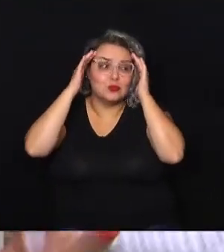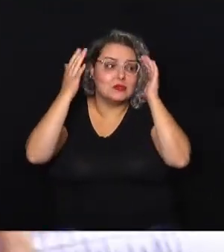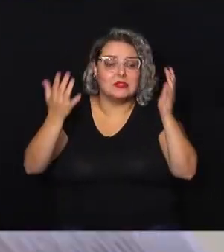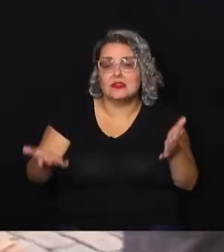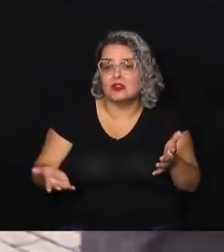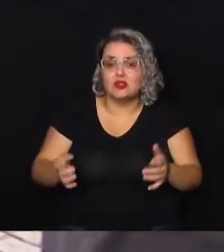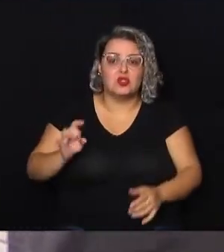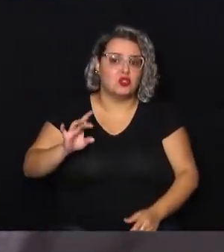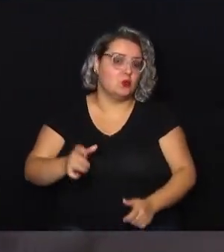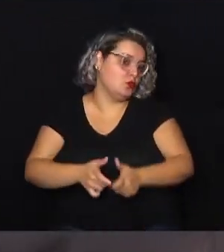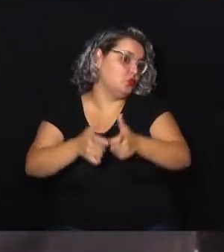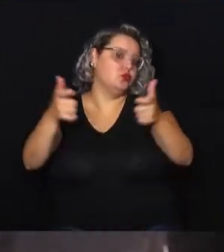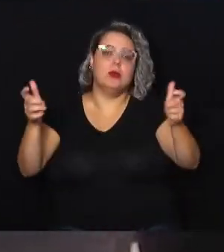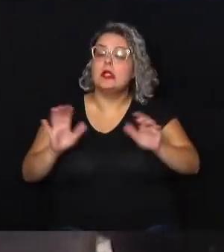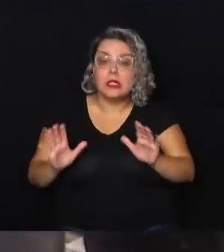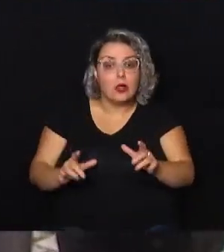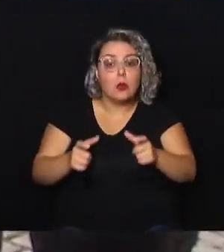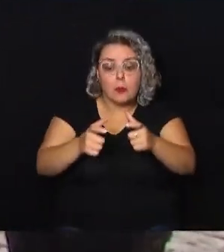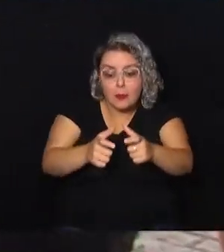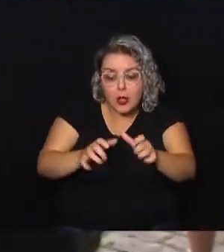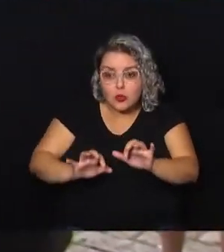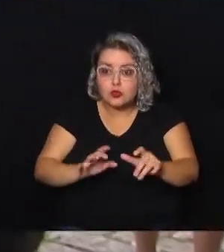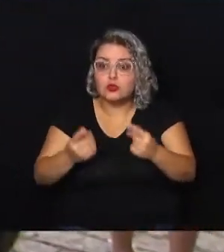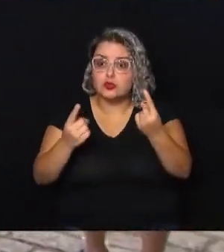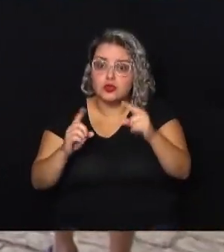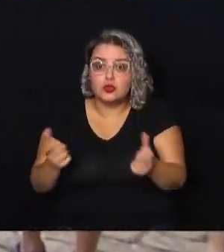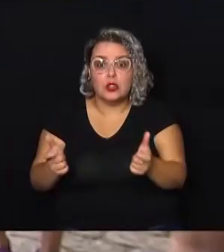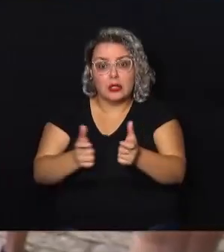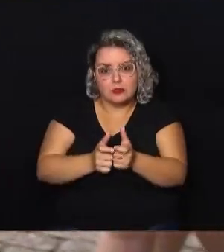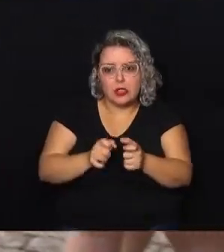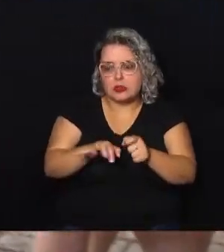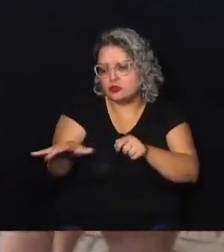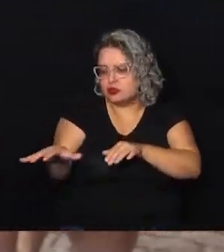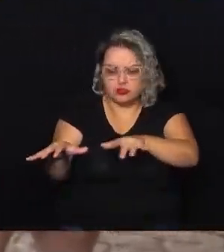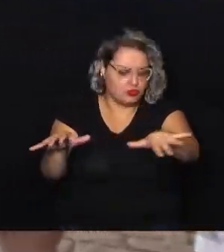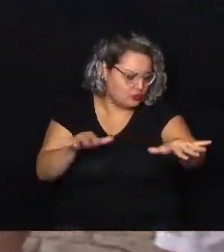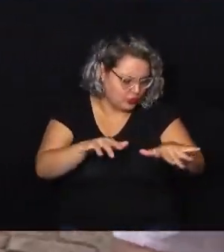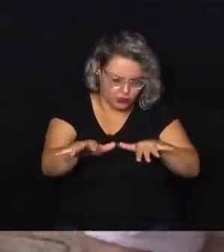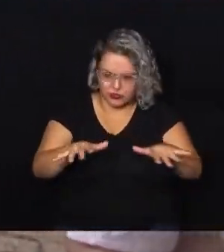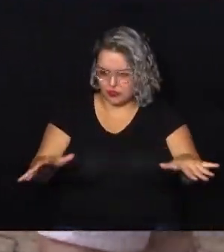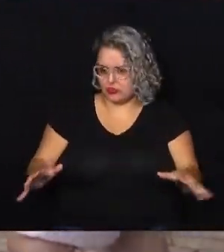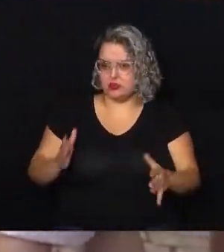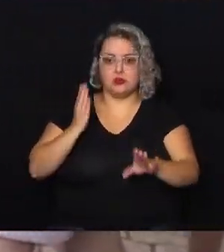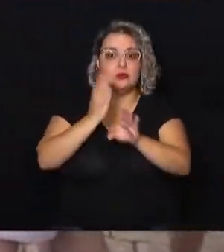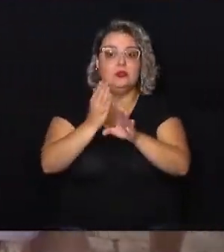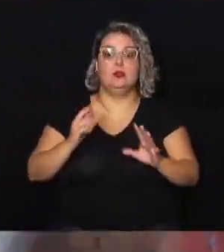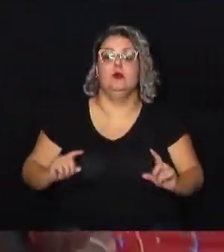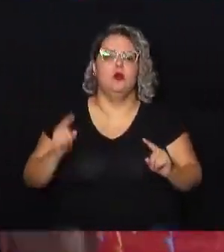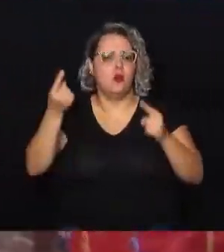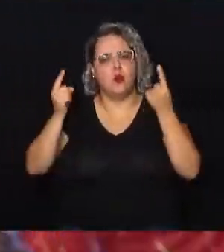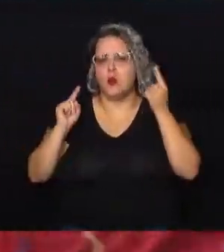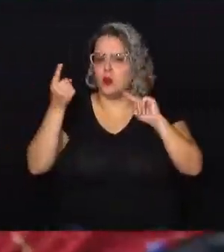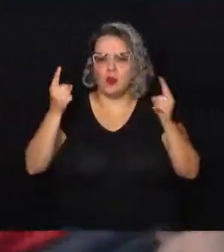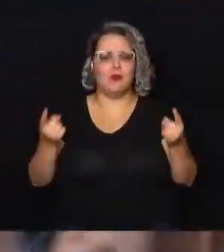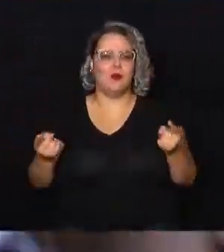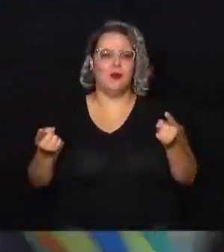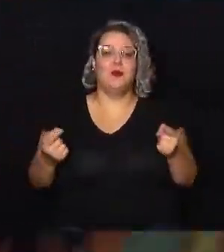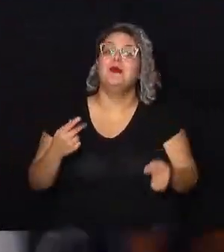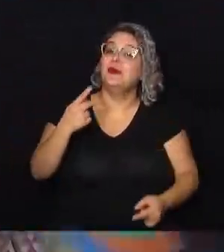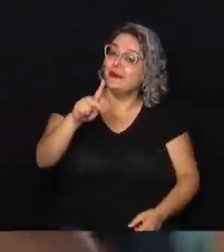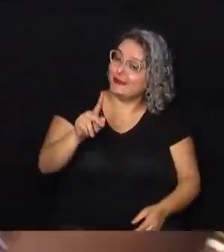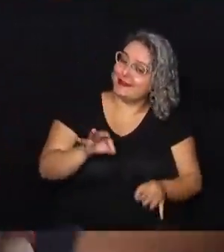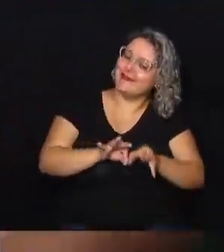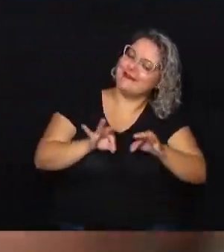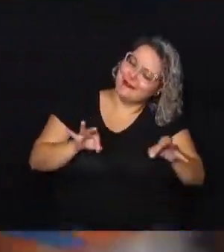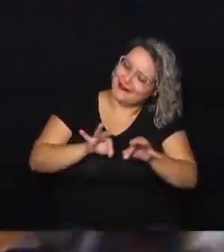vai ter grandes blocos. Não, tem blocos pequenos, nichados. Você vai encontrar um carnaval com o teu tamanho, com o teu número, que